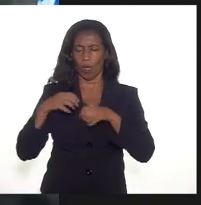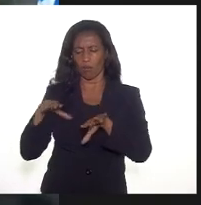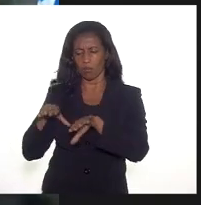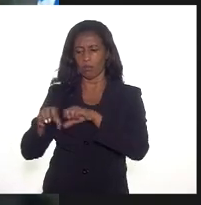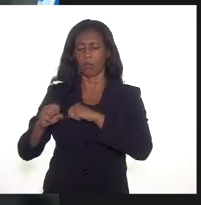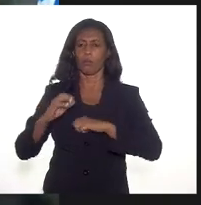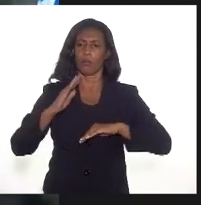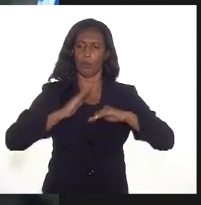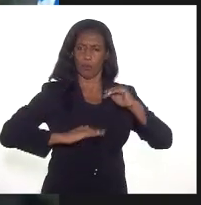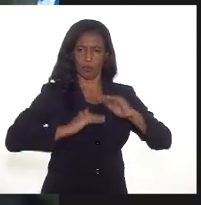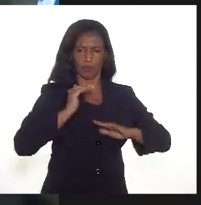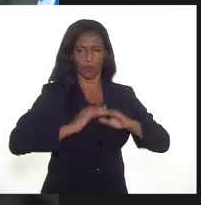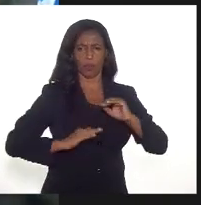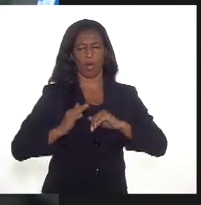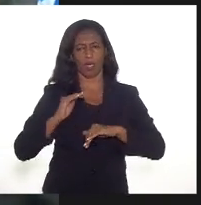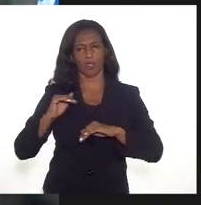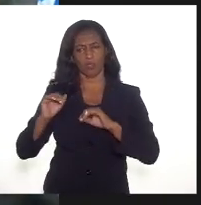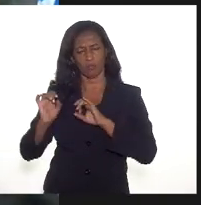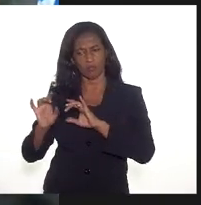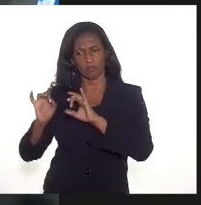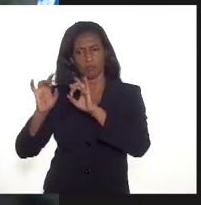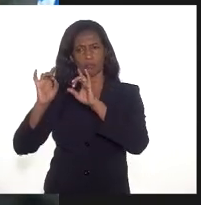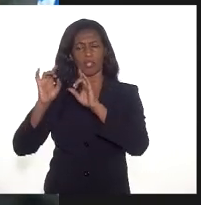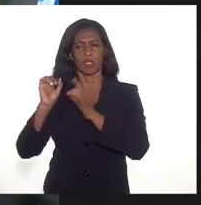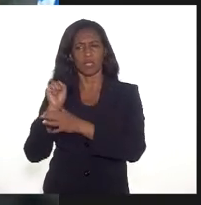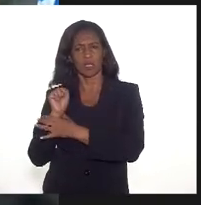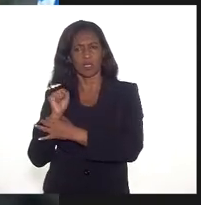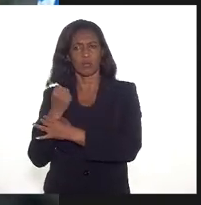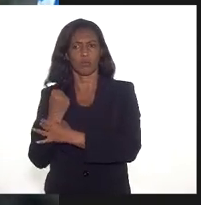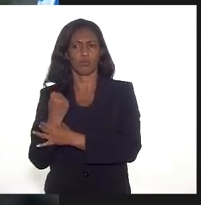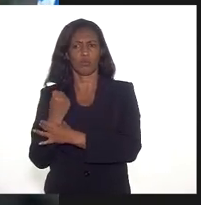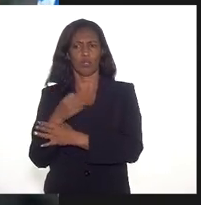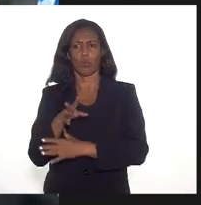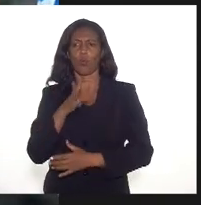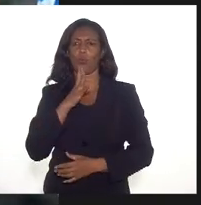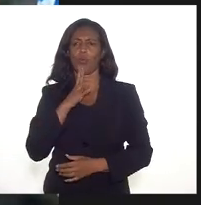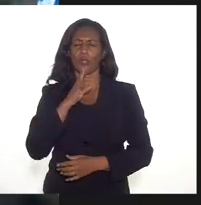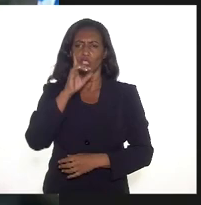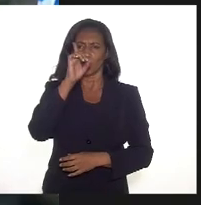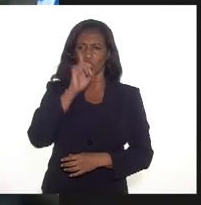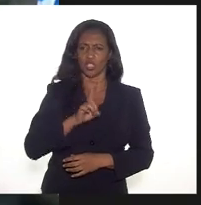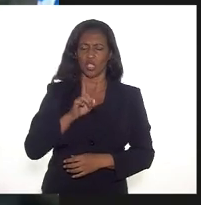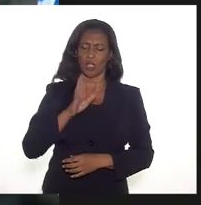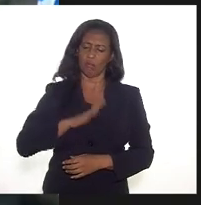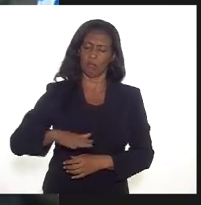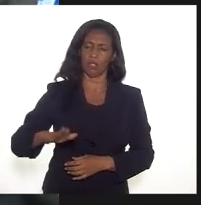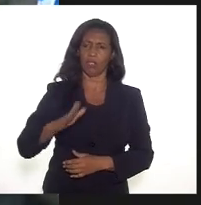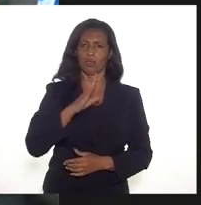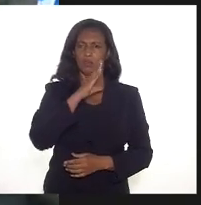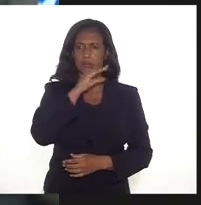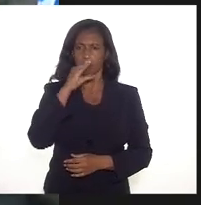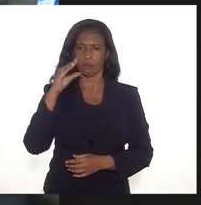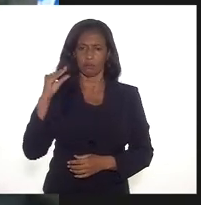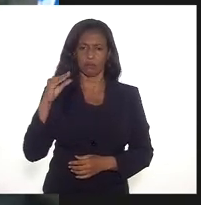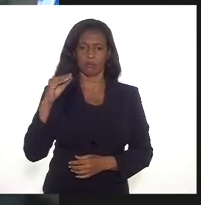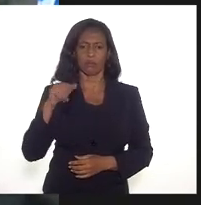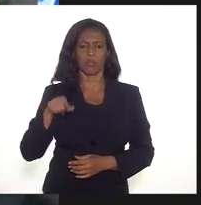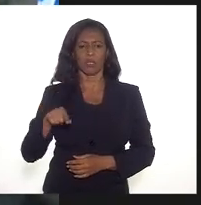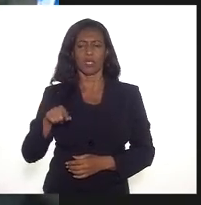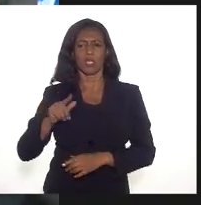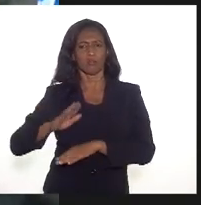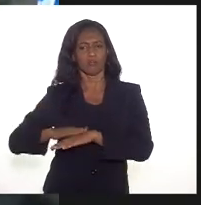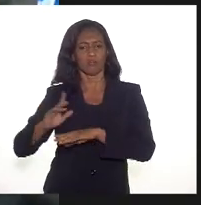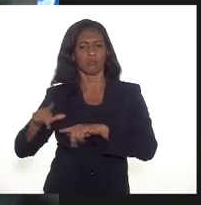profissionais especializados e agentes de segurança conhecedores dos direitos das crianças e adolescentes. Eles irão